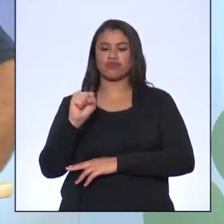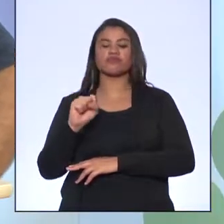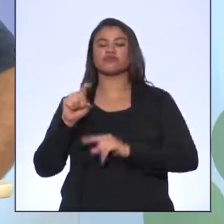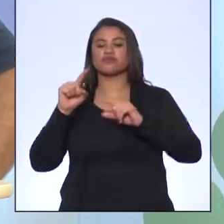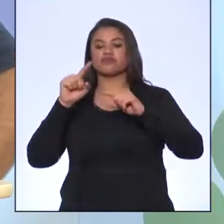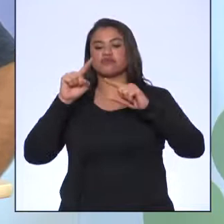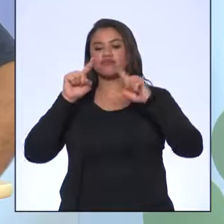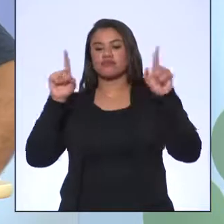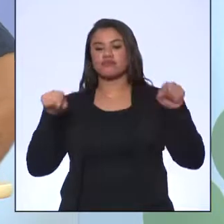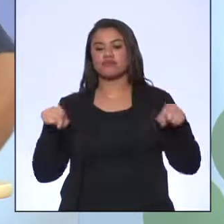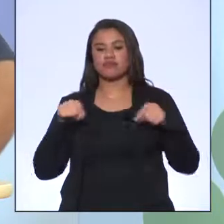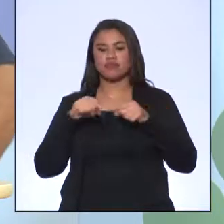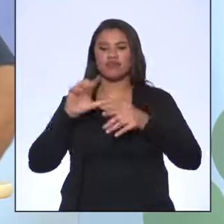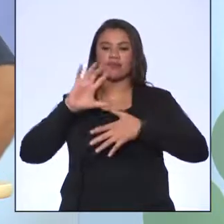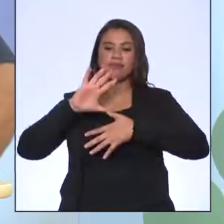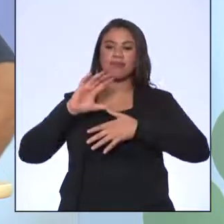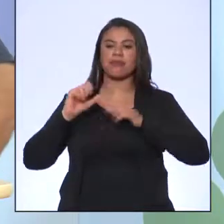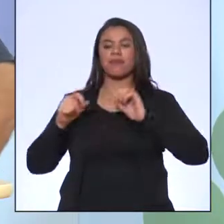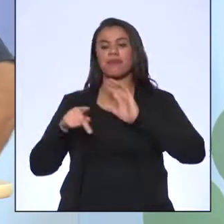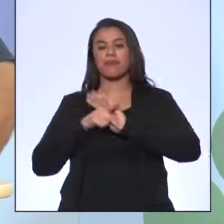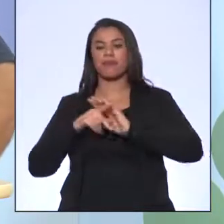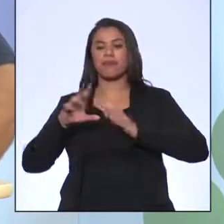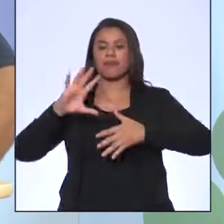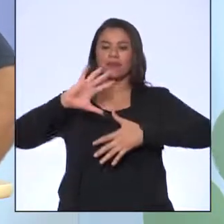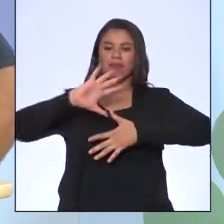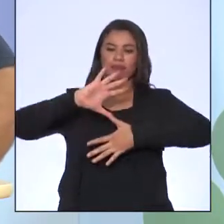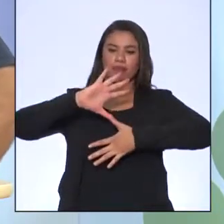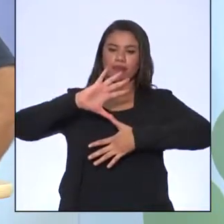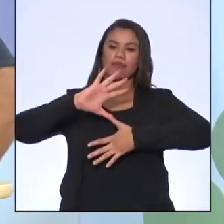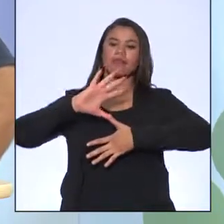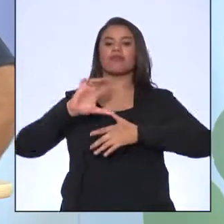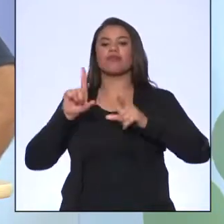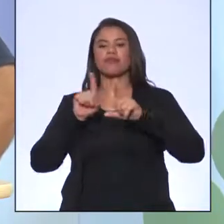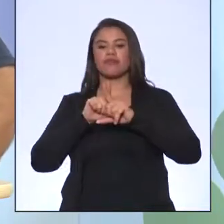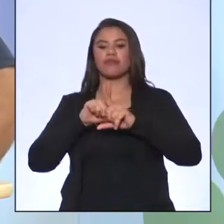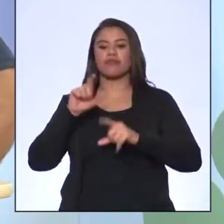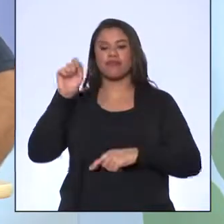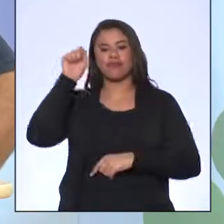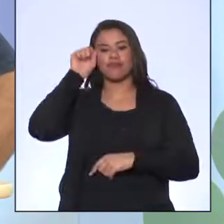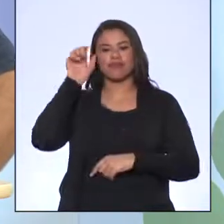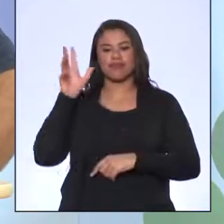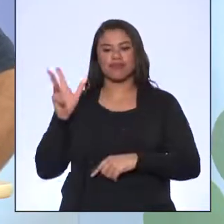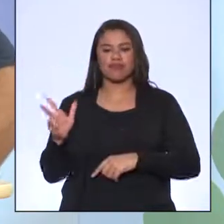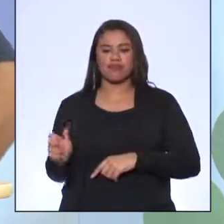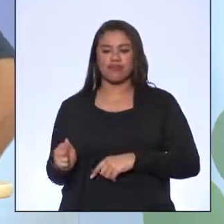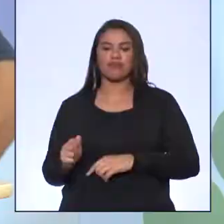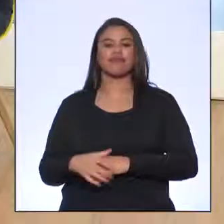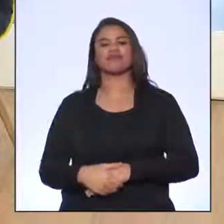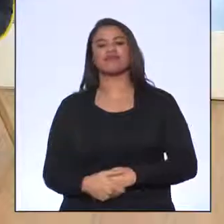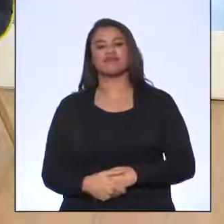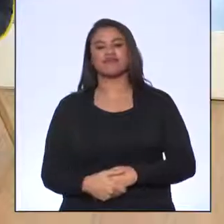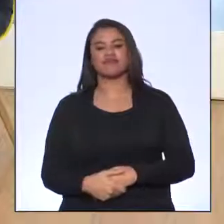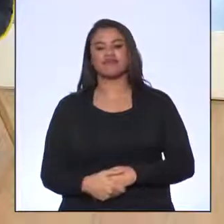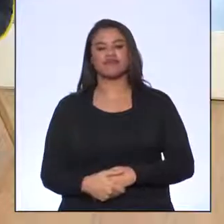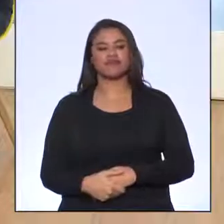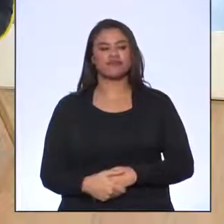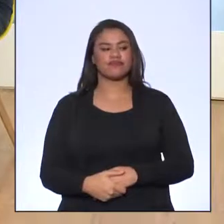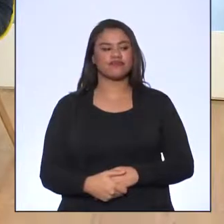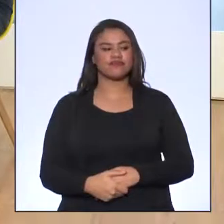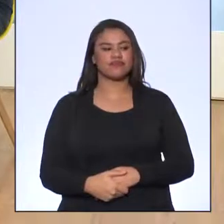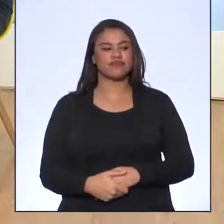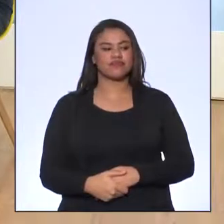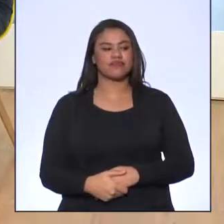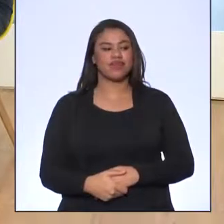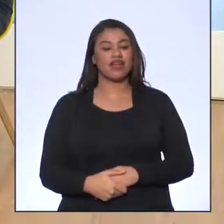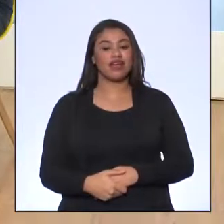essa habilidade ela compõe também outras habilidades que nós temos aqui no nosso currículo paulista. Perfeito, professora? Isso mesmo, professor. É